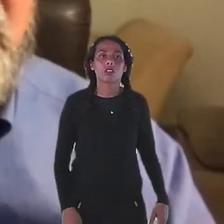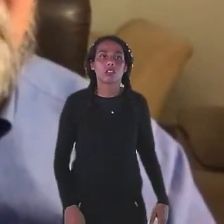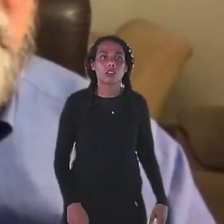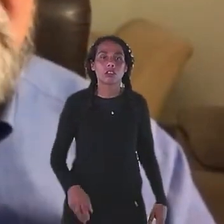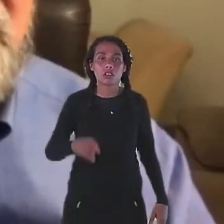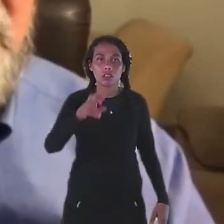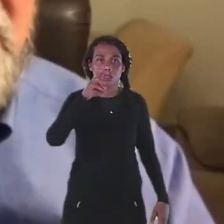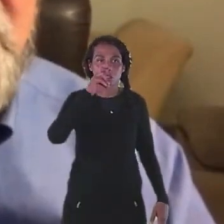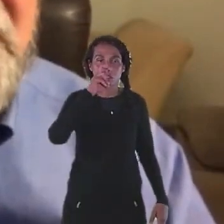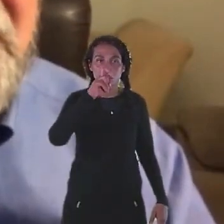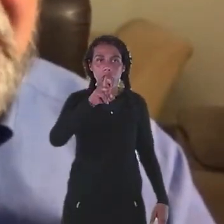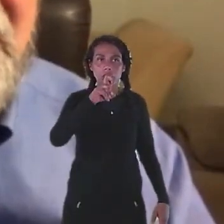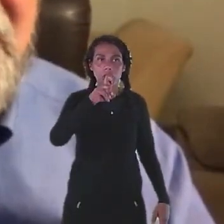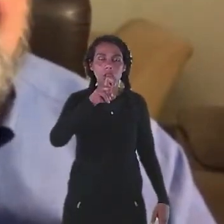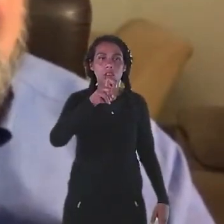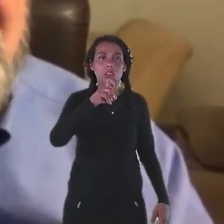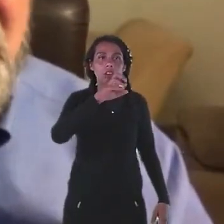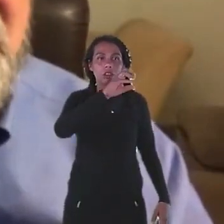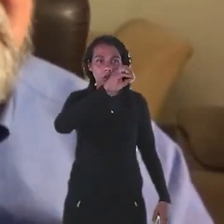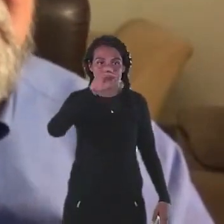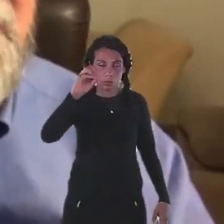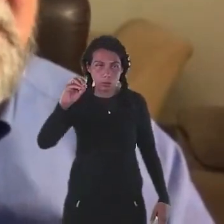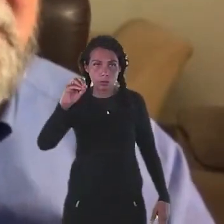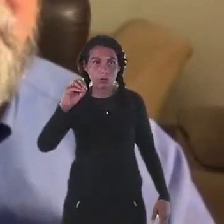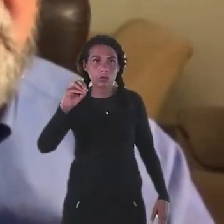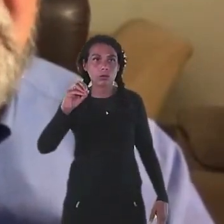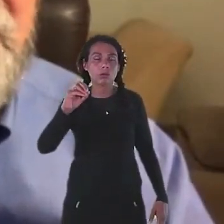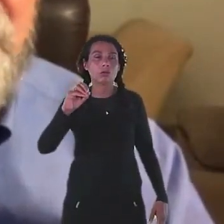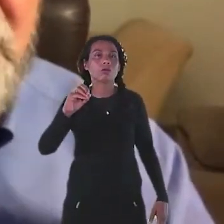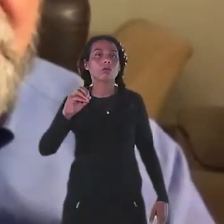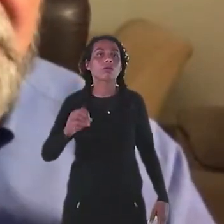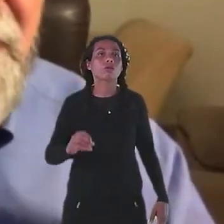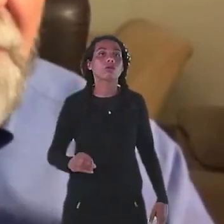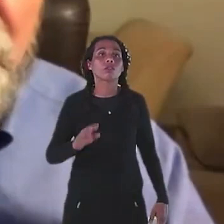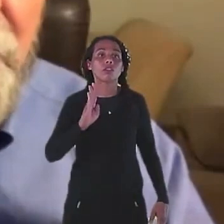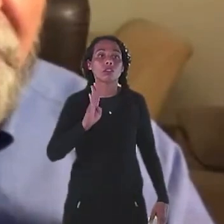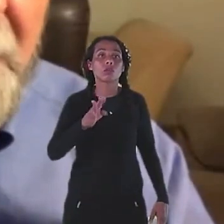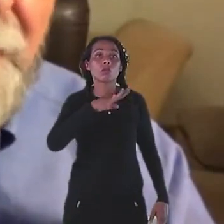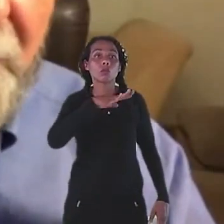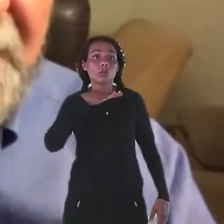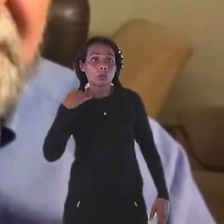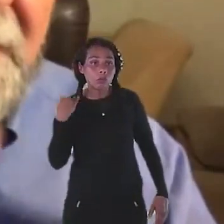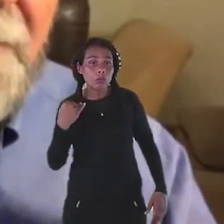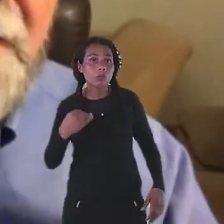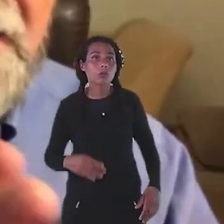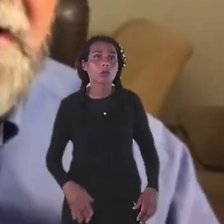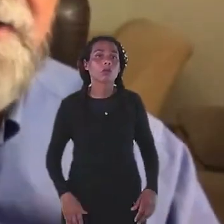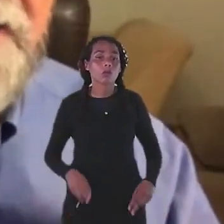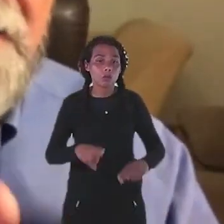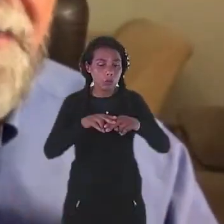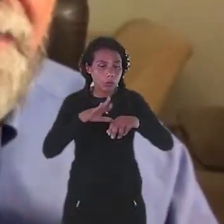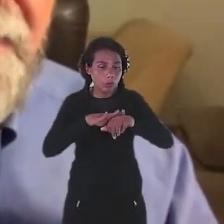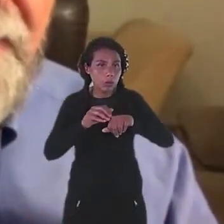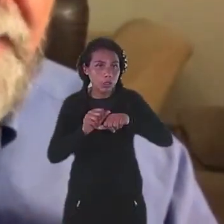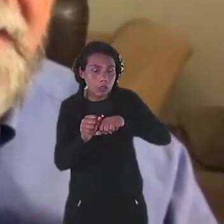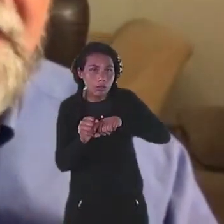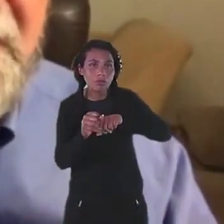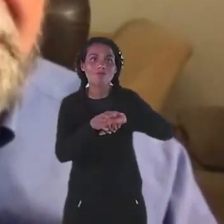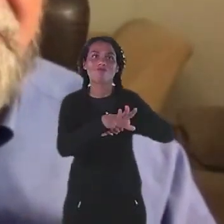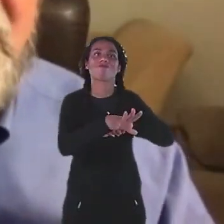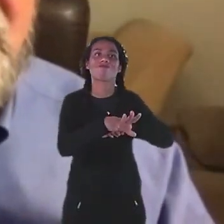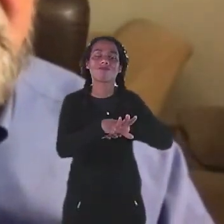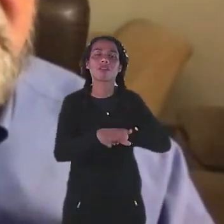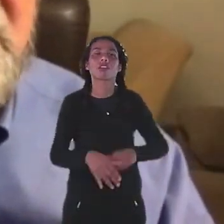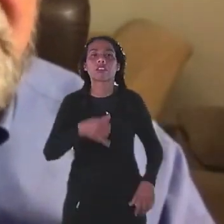longe, a maior tragédia humanitária, sanitária, civilizatória da história do Brasil, de todos os tempos, com exceção do genocídio